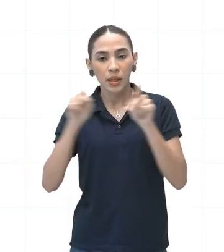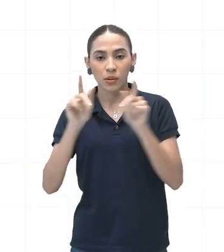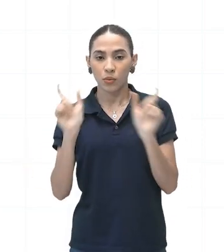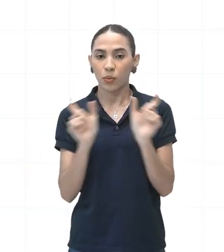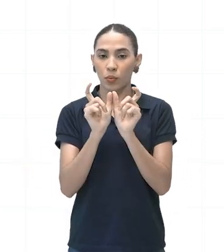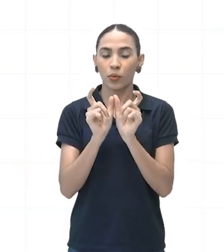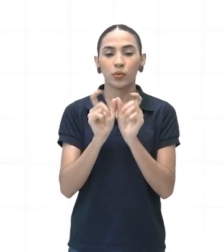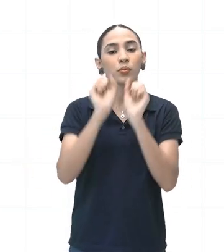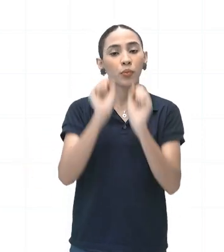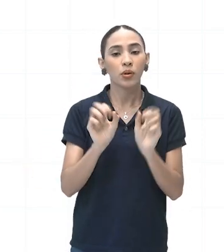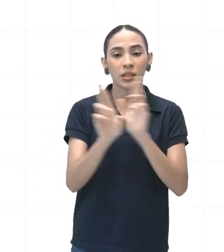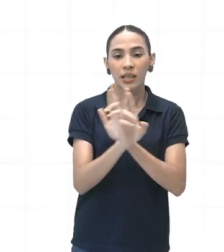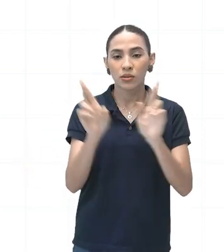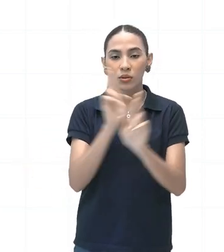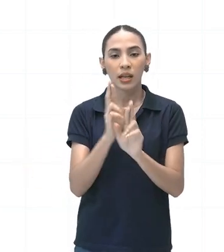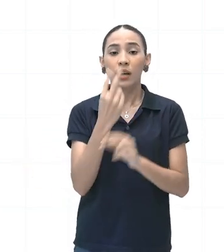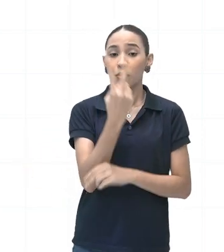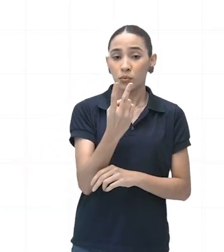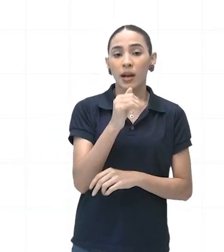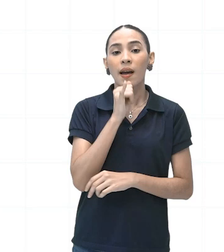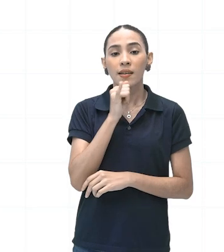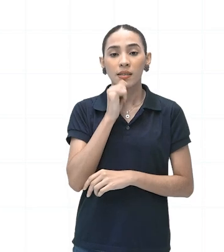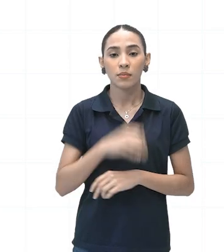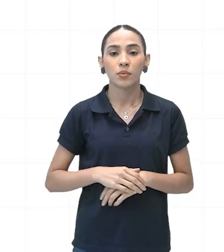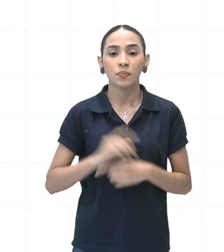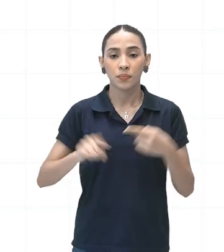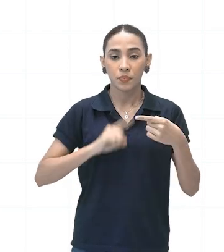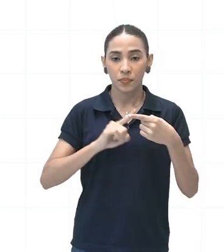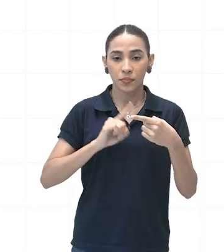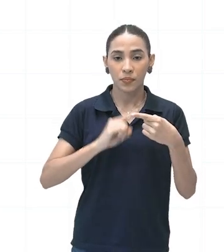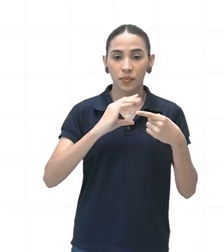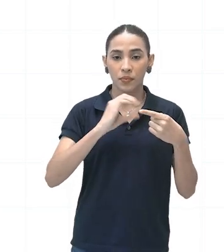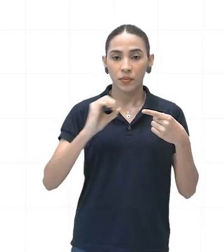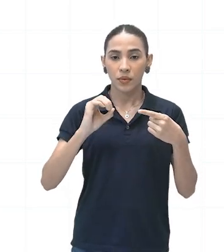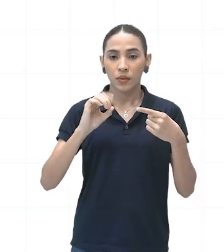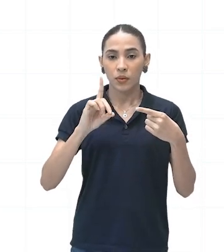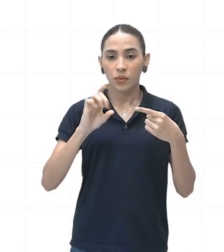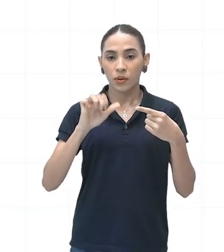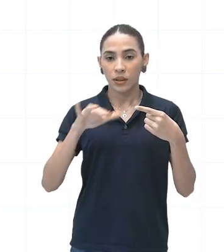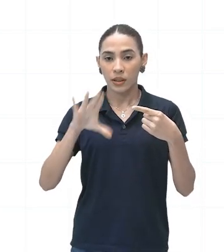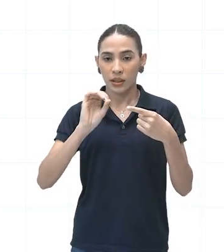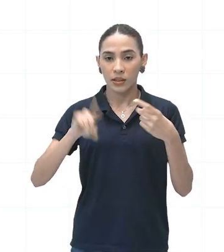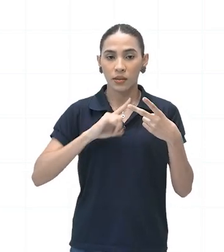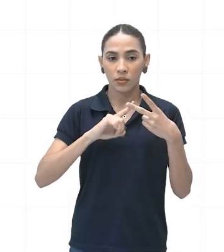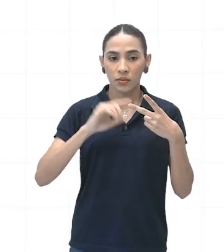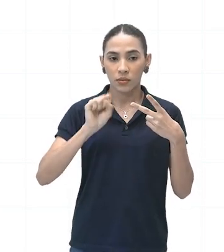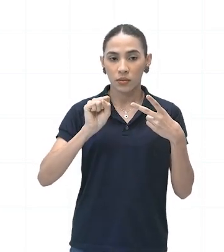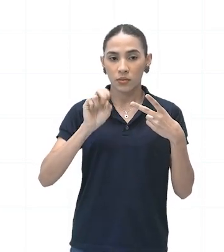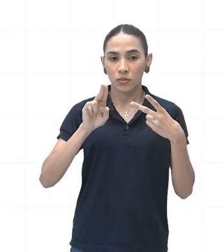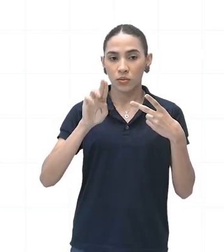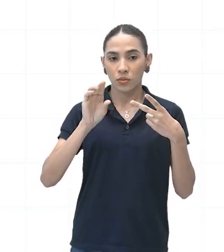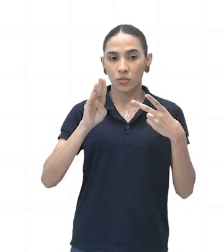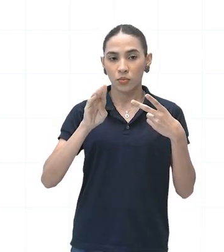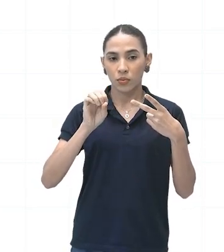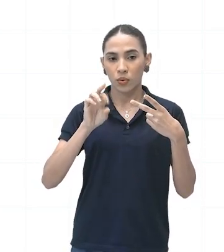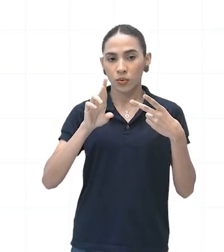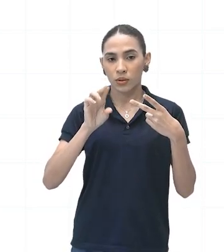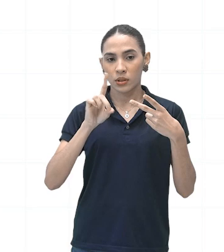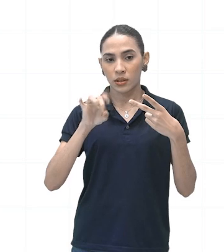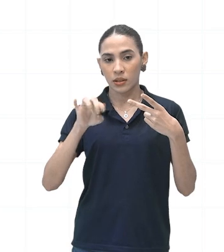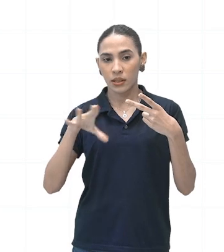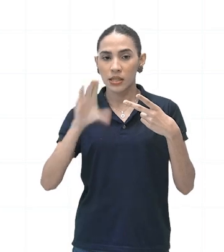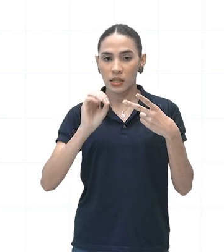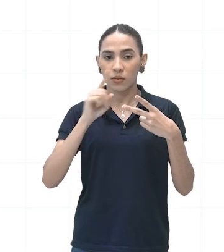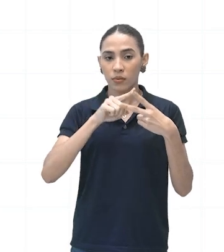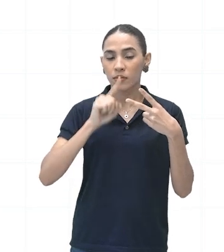se relacionar de duas maneiras, que é a coordenação e por subordinação. Existe uma pequena diferença aí. Então,